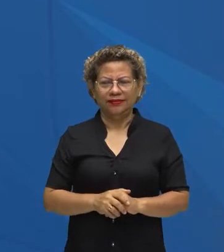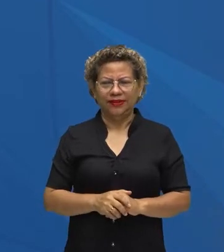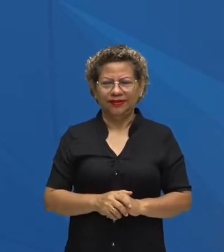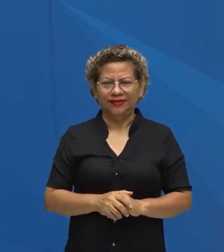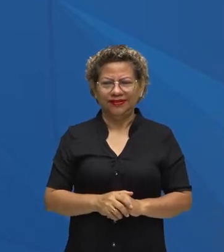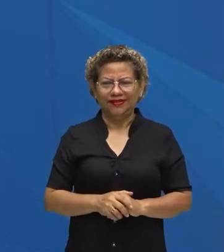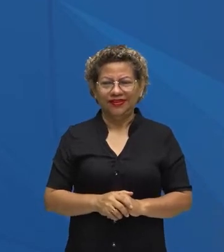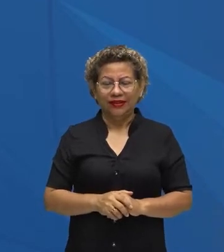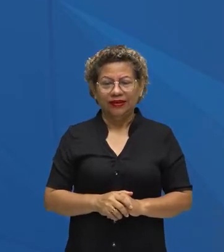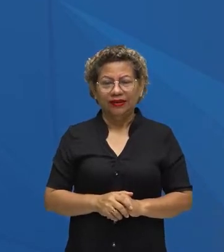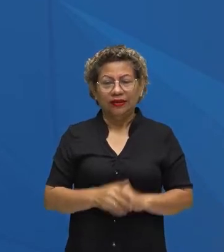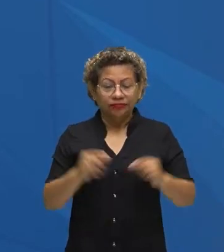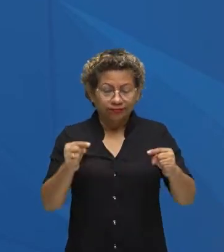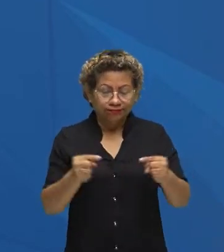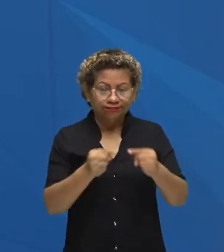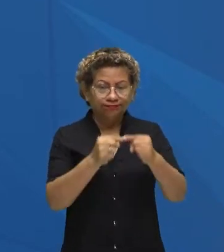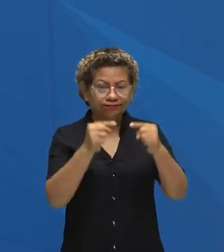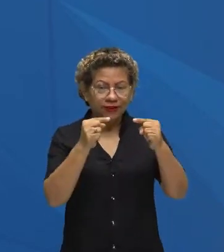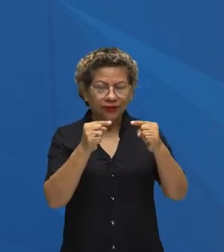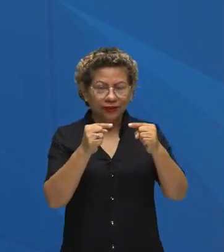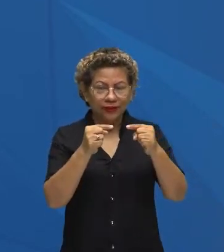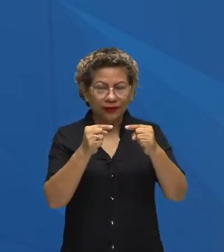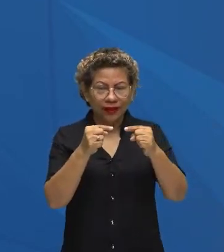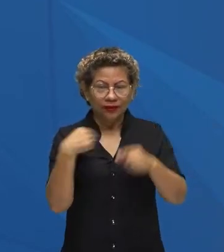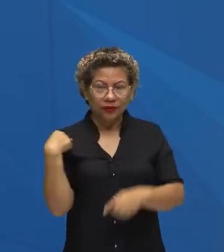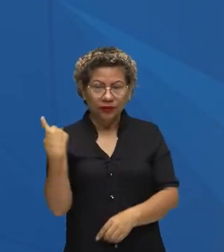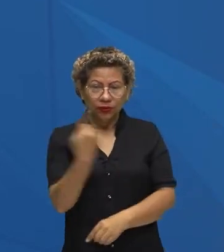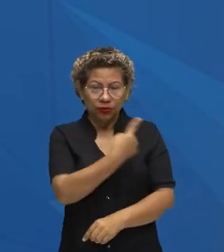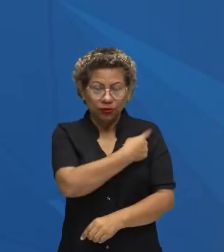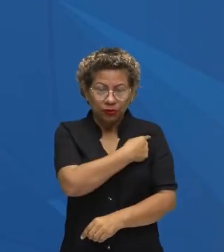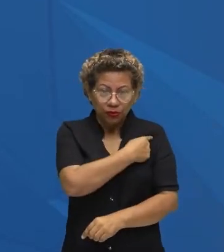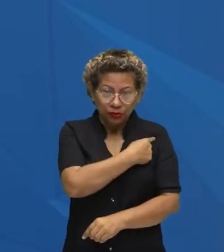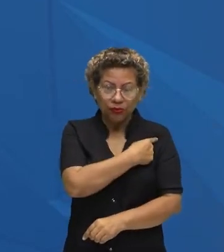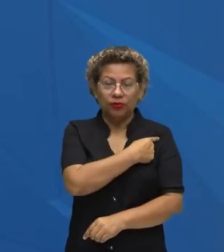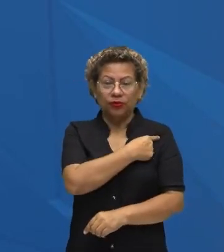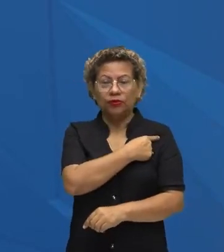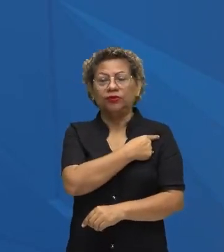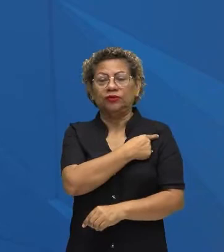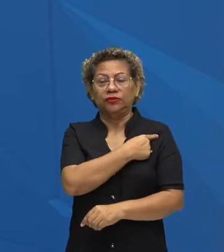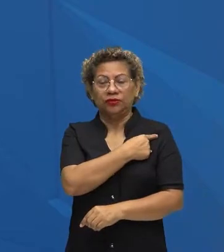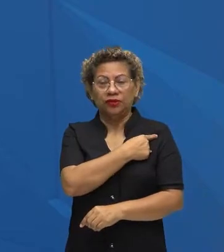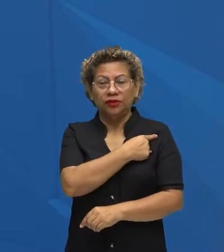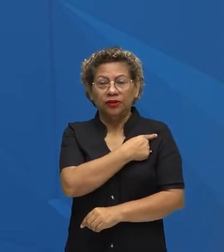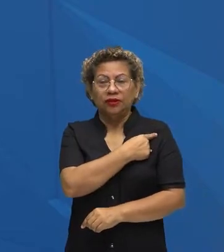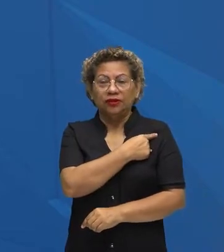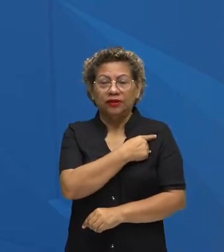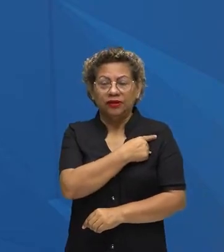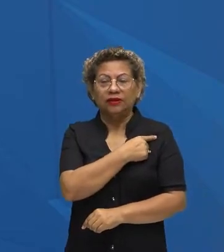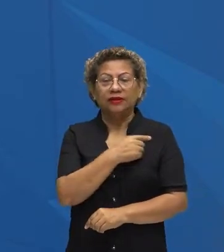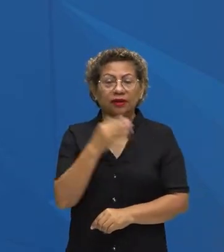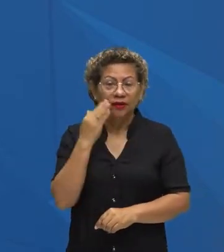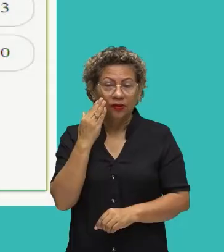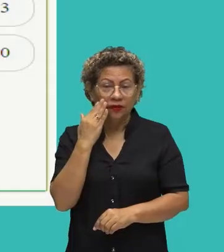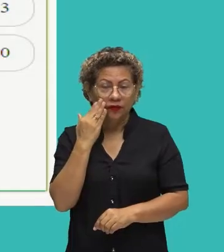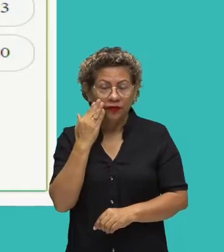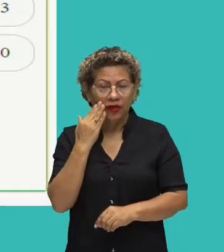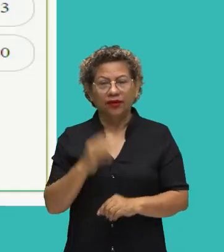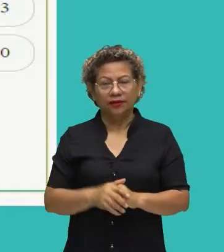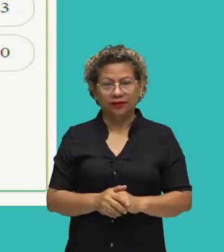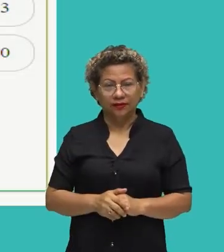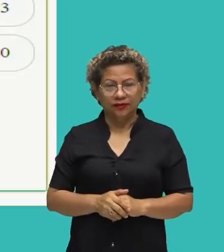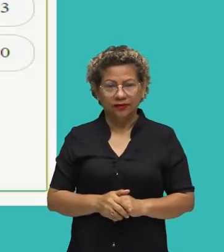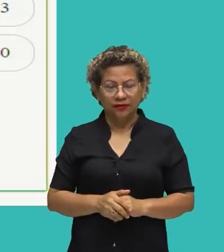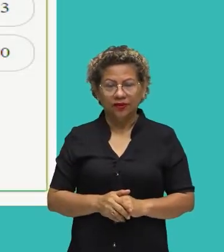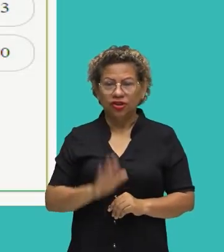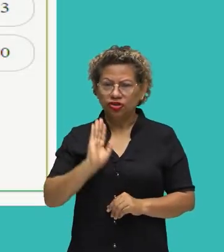de acordo com os nossos espectadores que estão acompanhando aí no aplicativo Aula em Casa, a maioria, olha só,